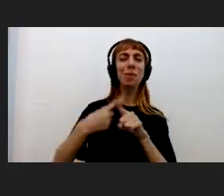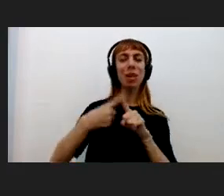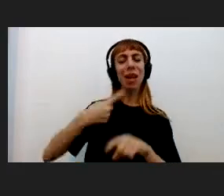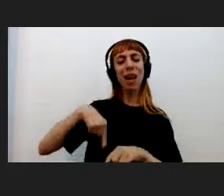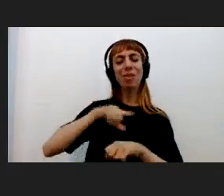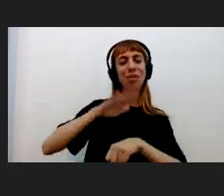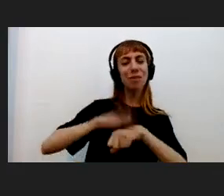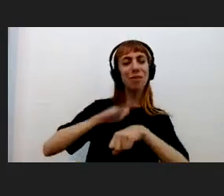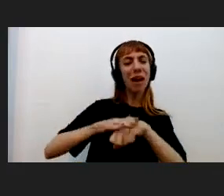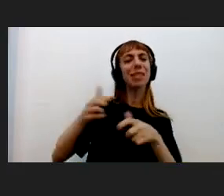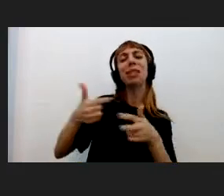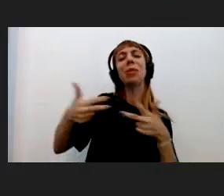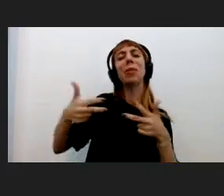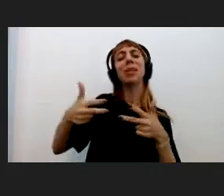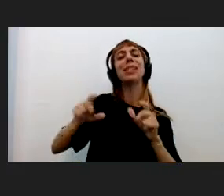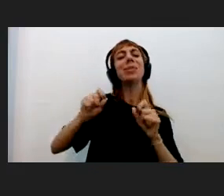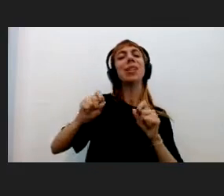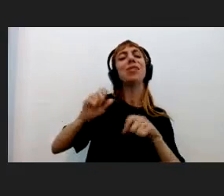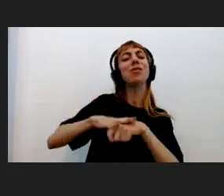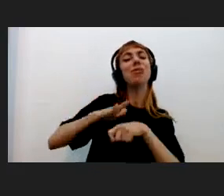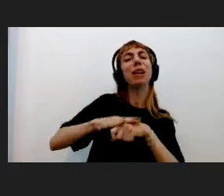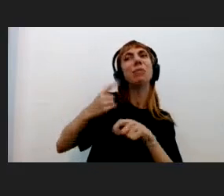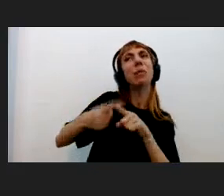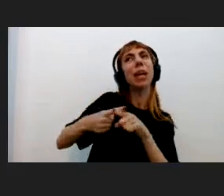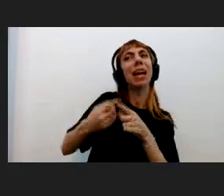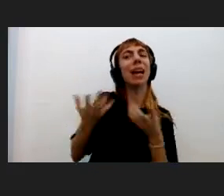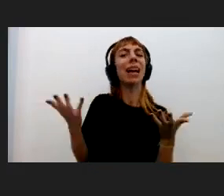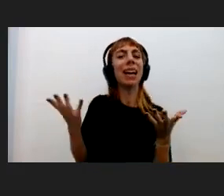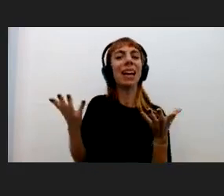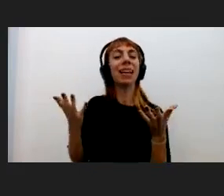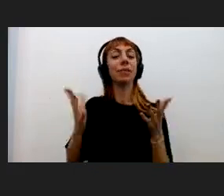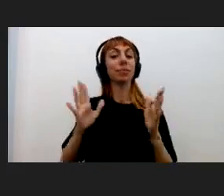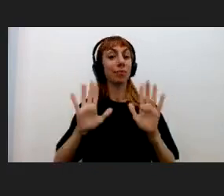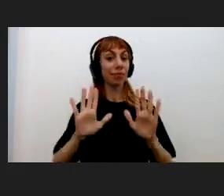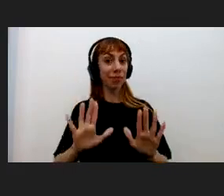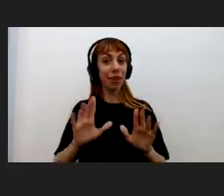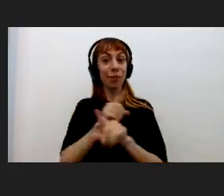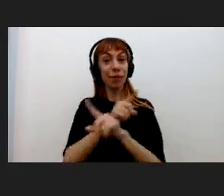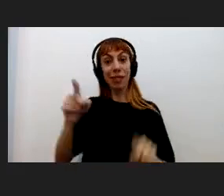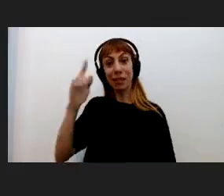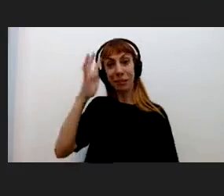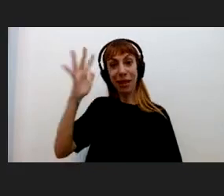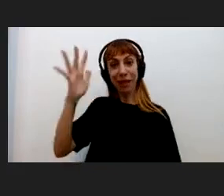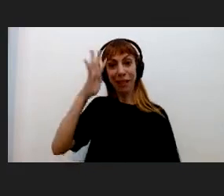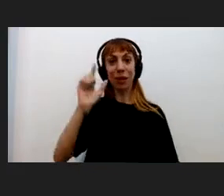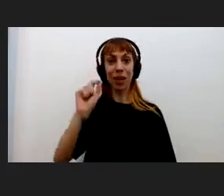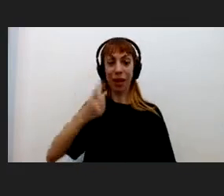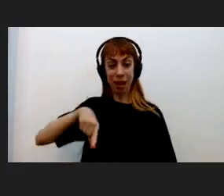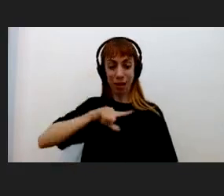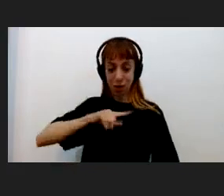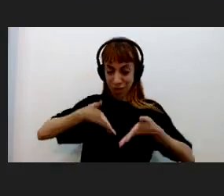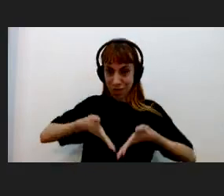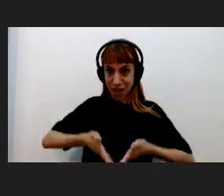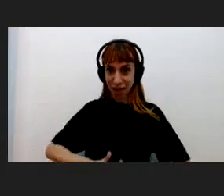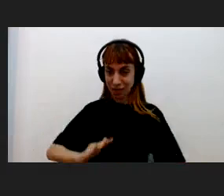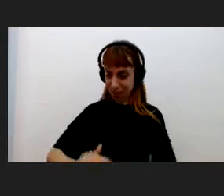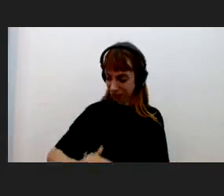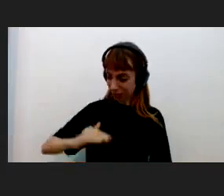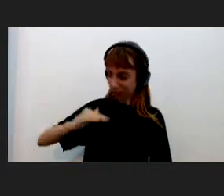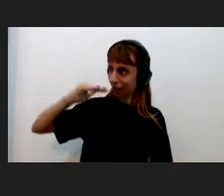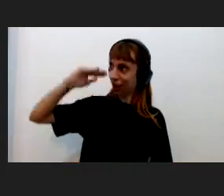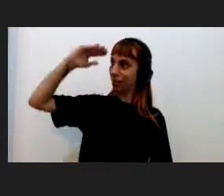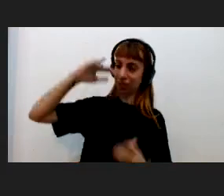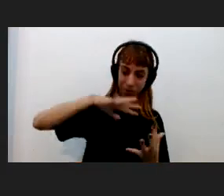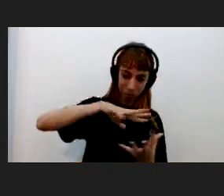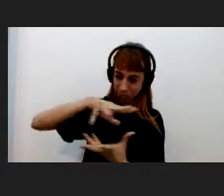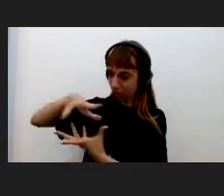Penso, talvez, que a gente faz aquilo que a gente faz porque a gente nasce e cresce no mundo que nos ensina a agir, sentir e